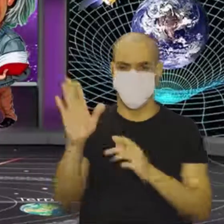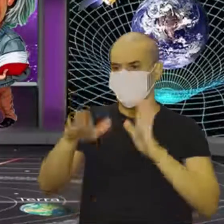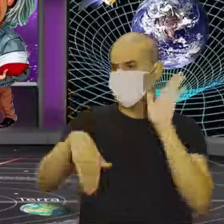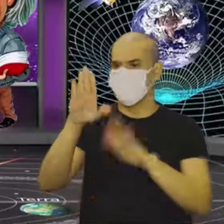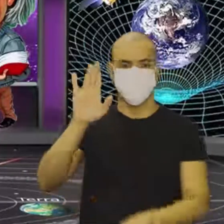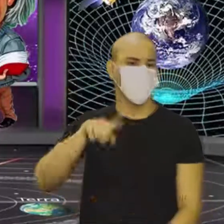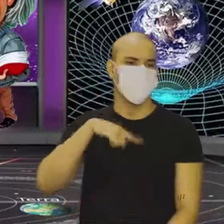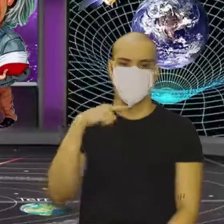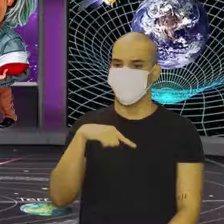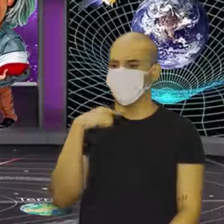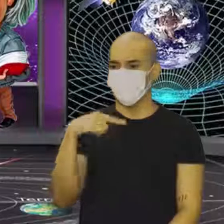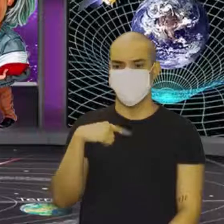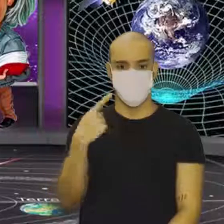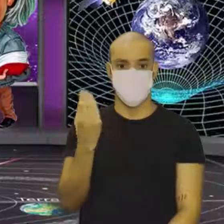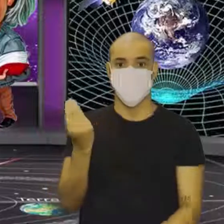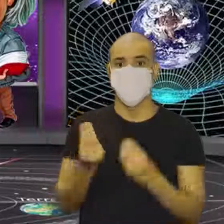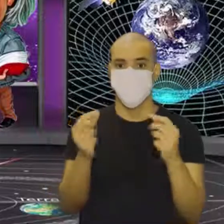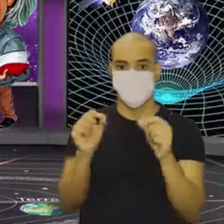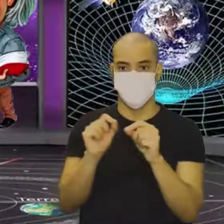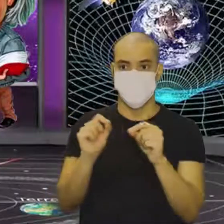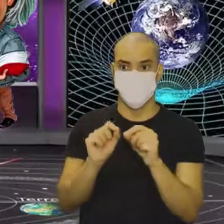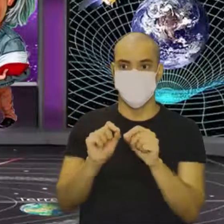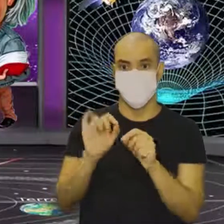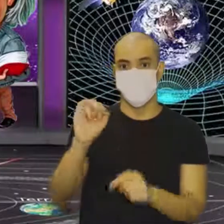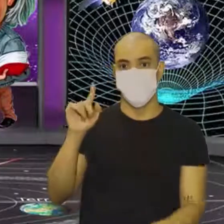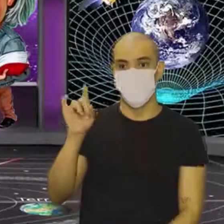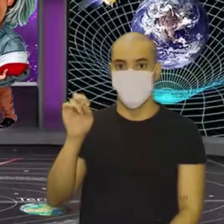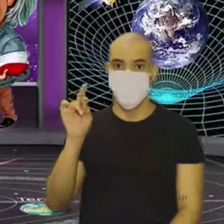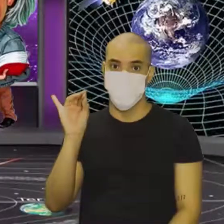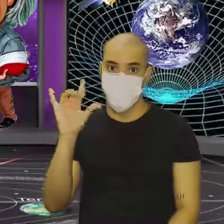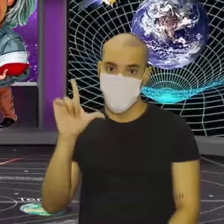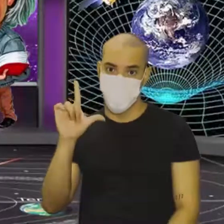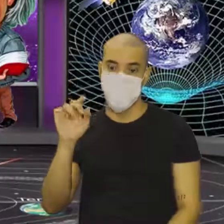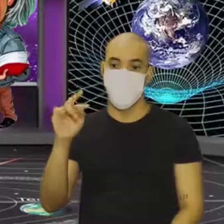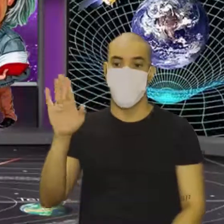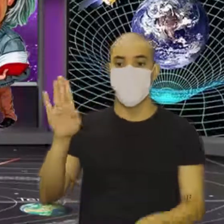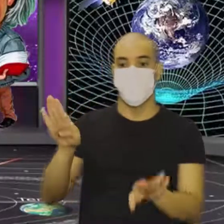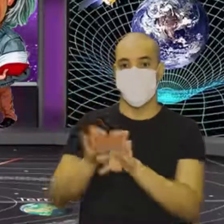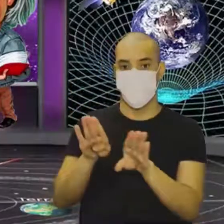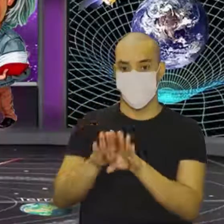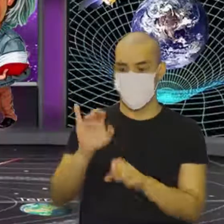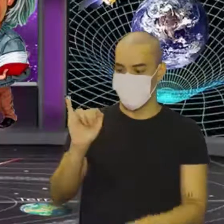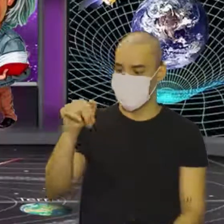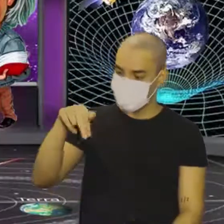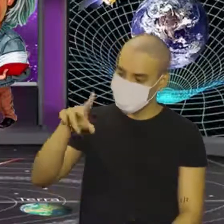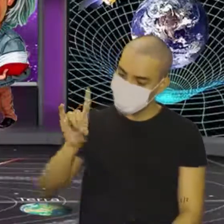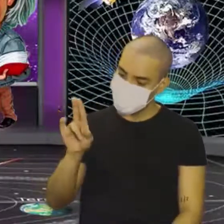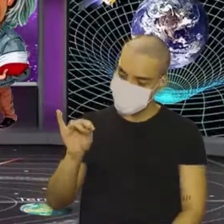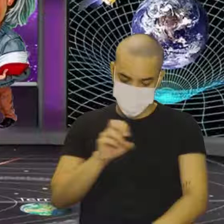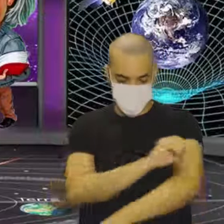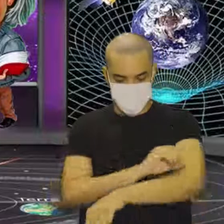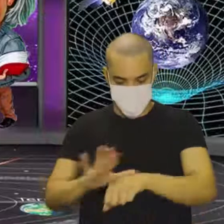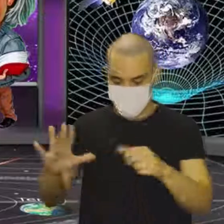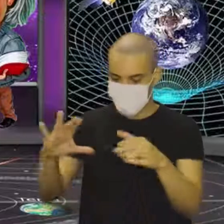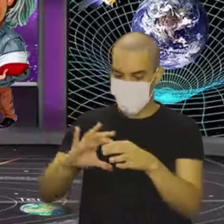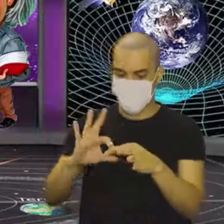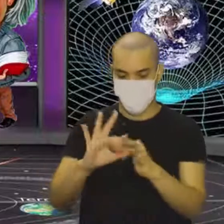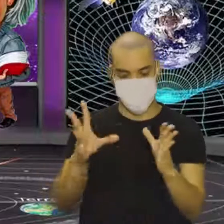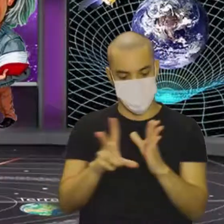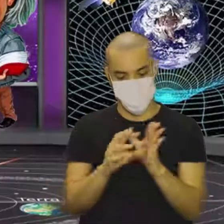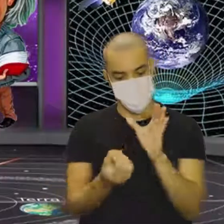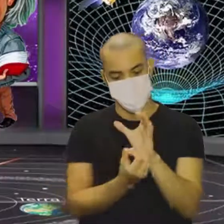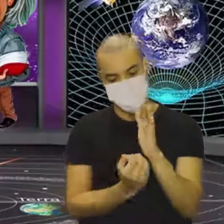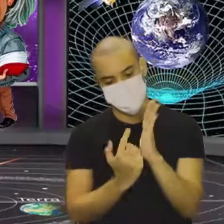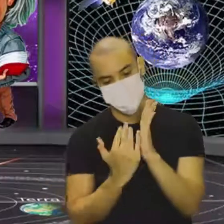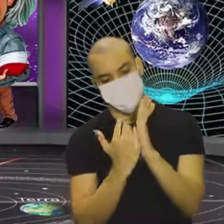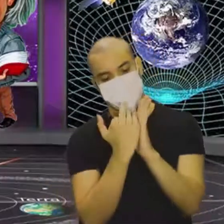vezes não compensa você trabalhar com o indutor. Já que eles têm o objetivo de armazenar cargas, às vezes é melhor